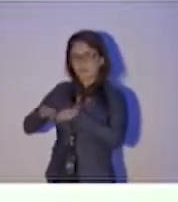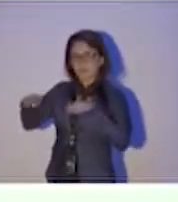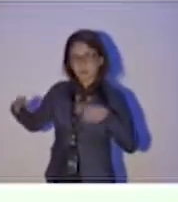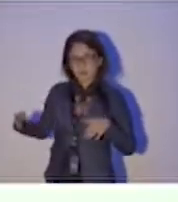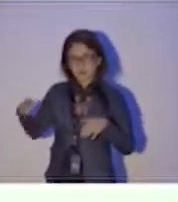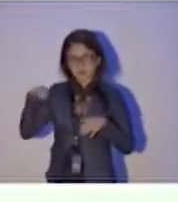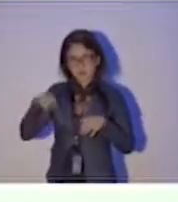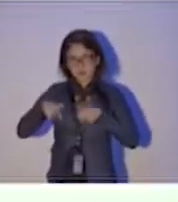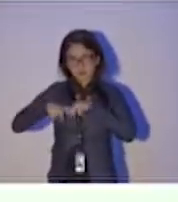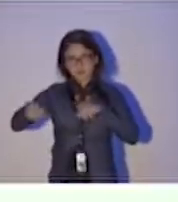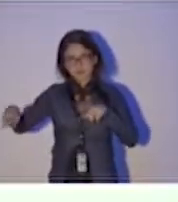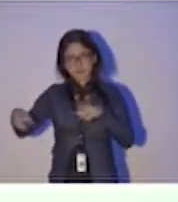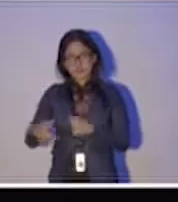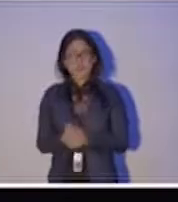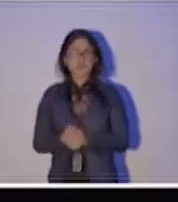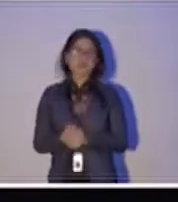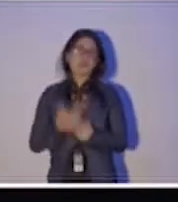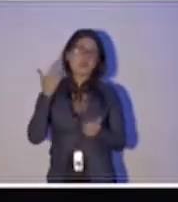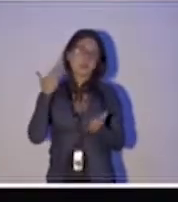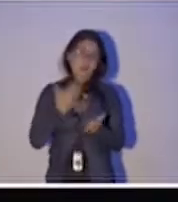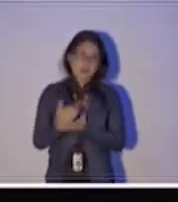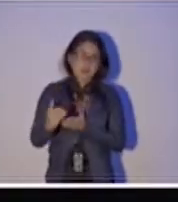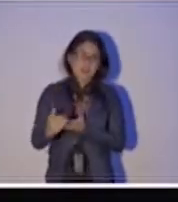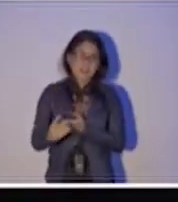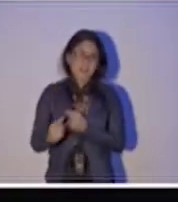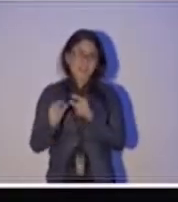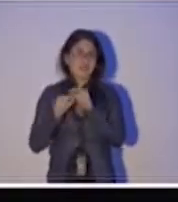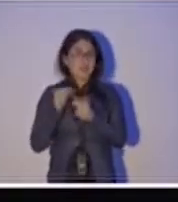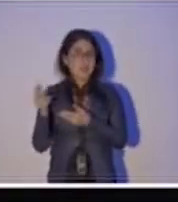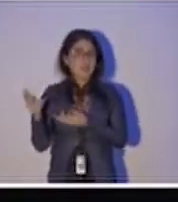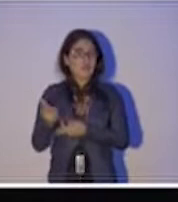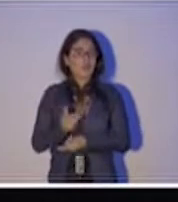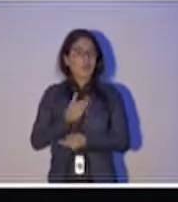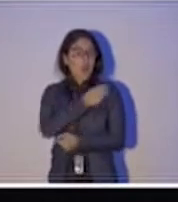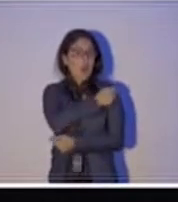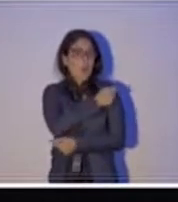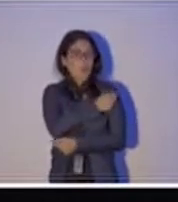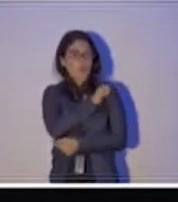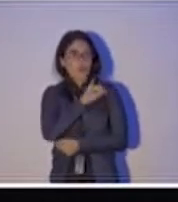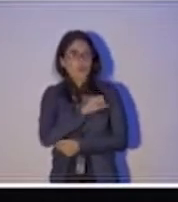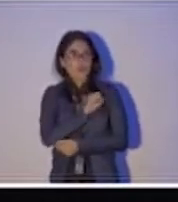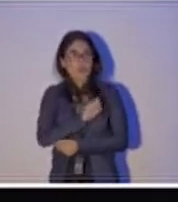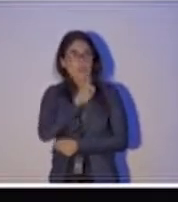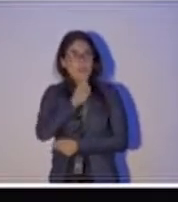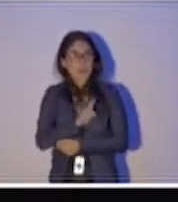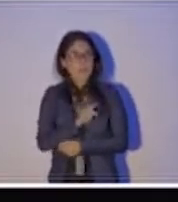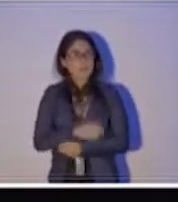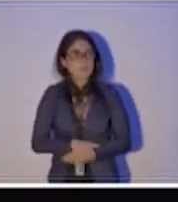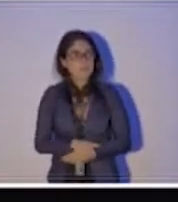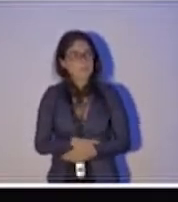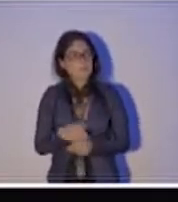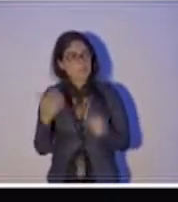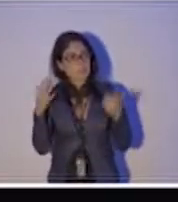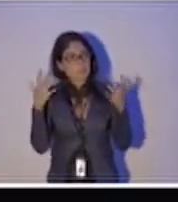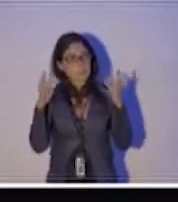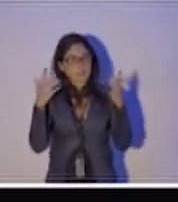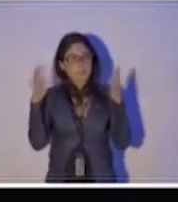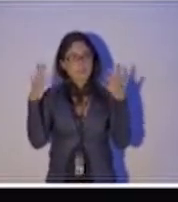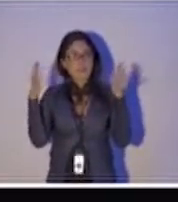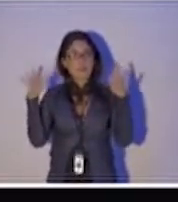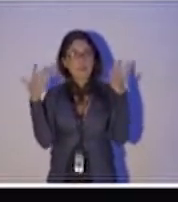Para começar, eu convido para vir ao palco o aluno José César. Vem cá, José.